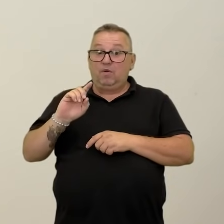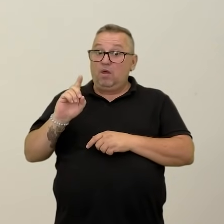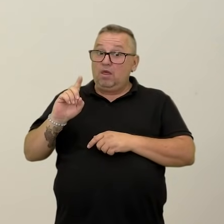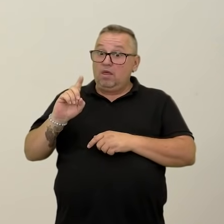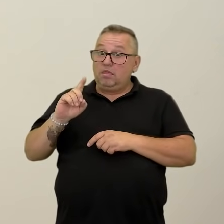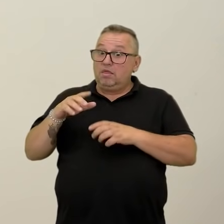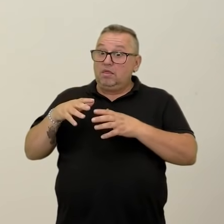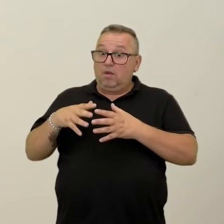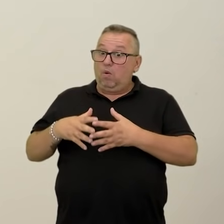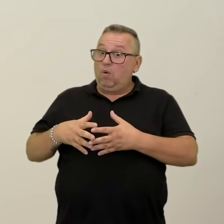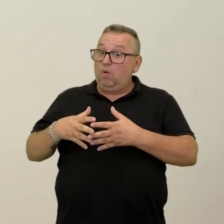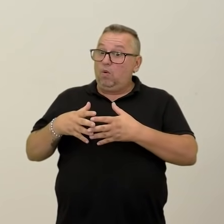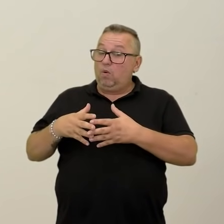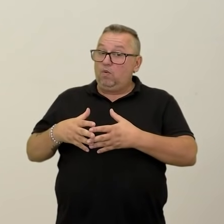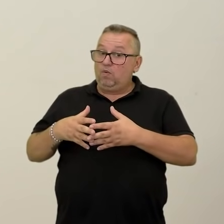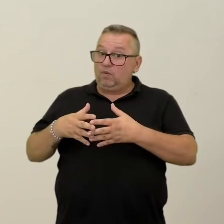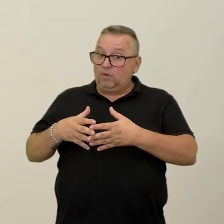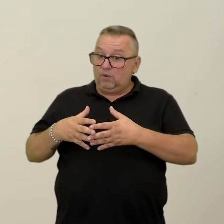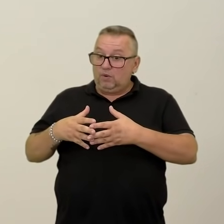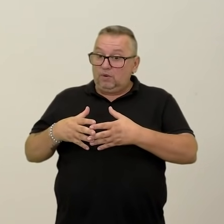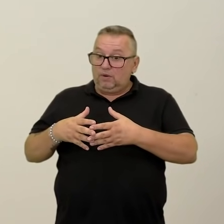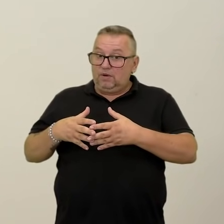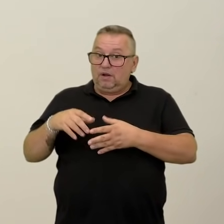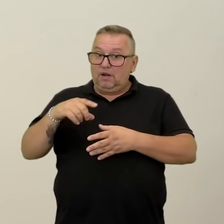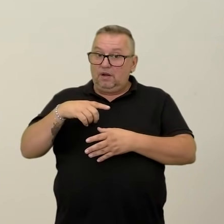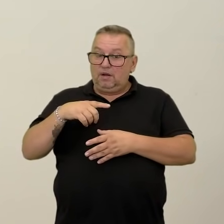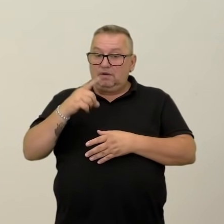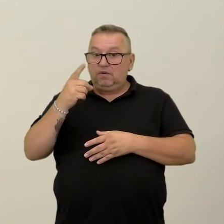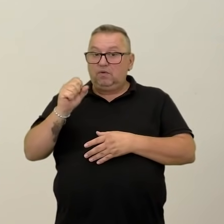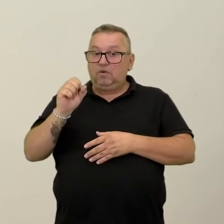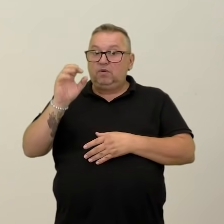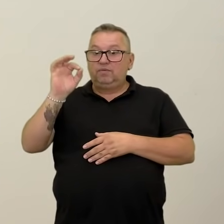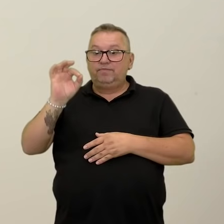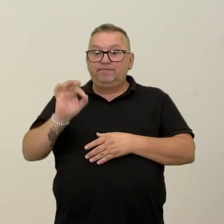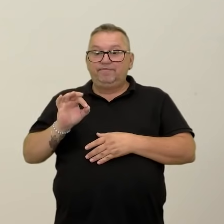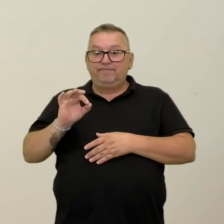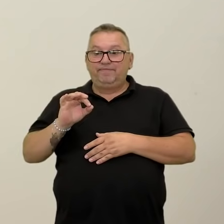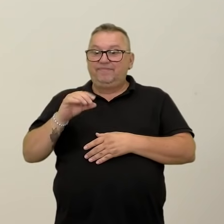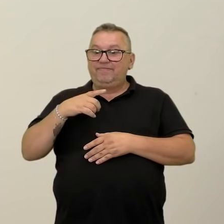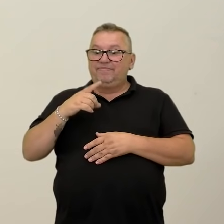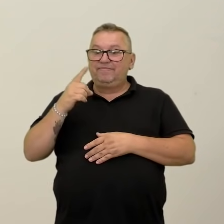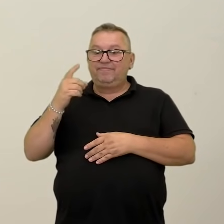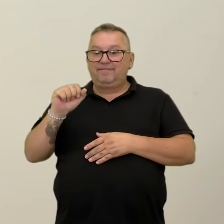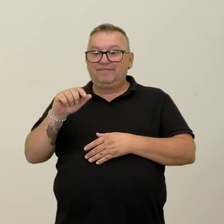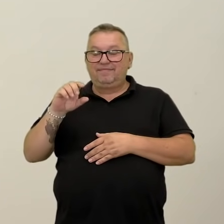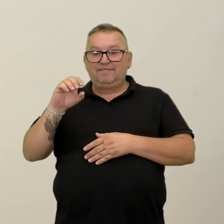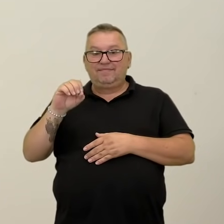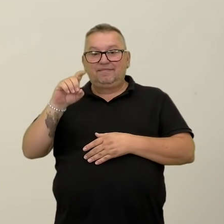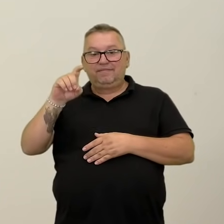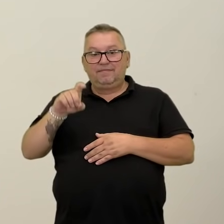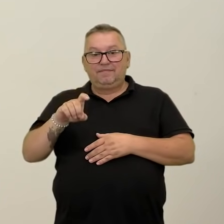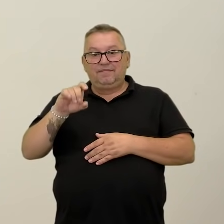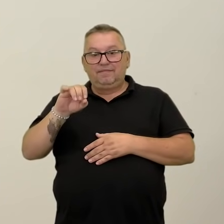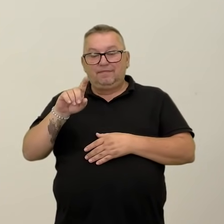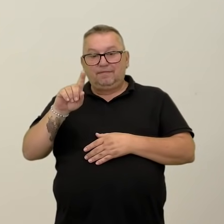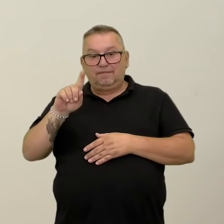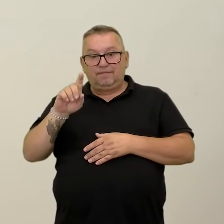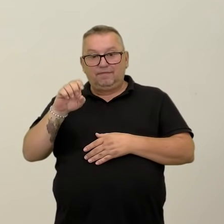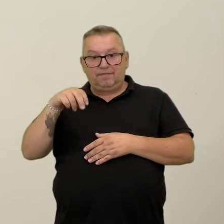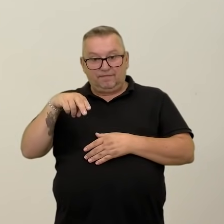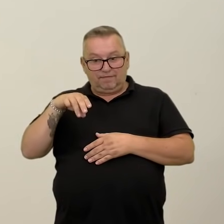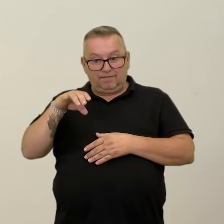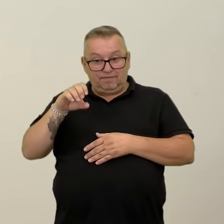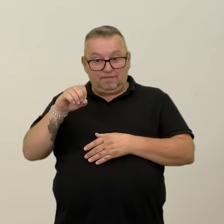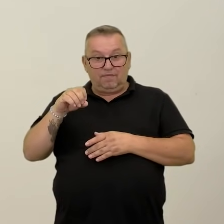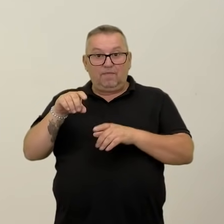confunda daí eu já falei que tem aí aproximadamente dezoito por cento de gás oxigênio na atmosfera Ico